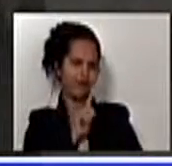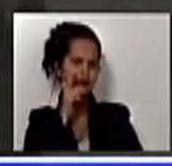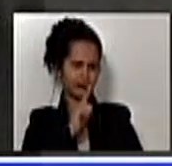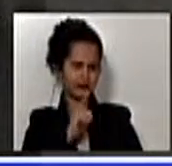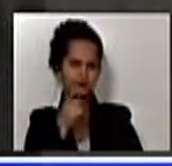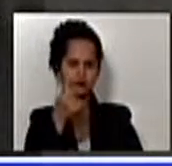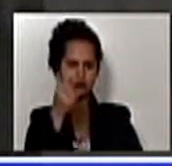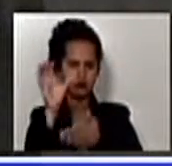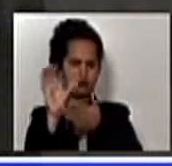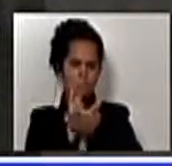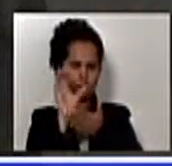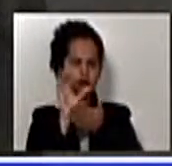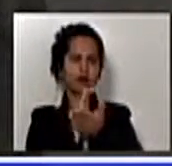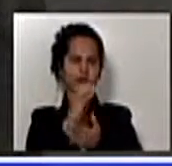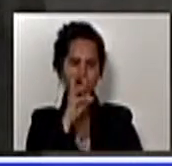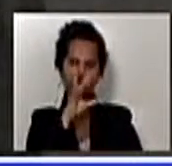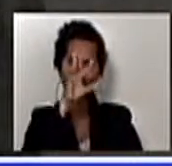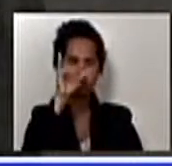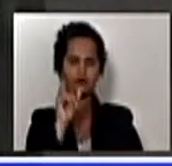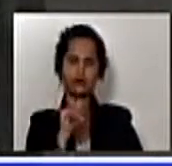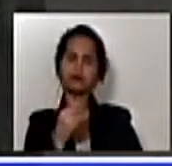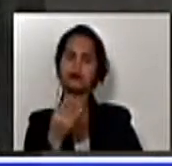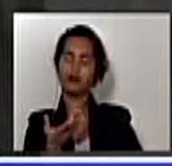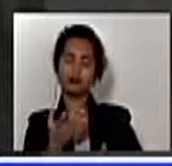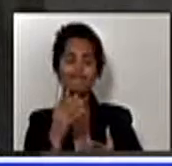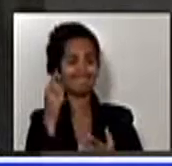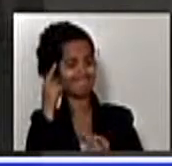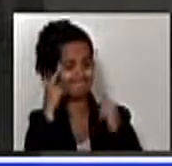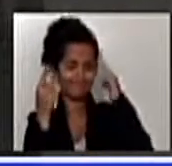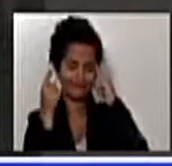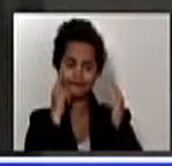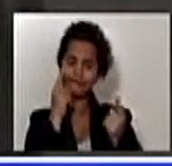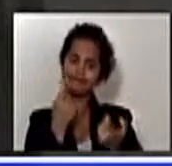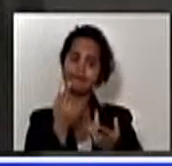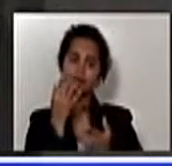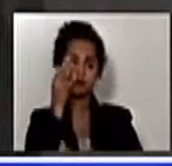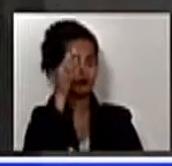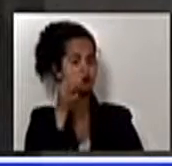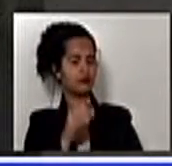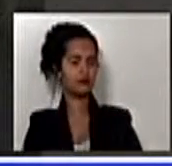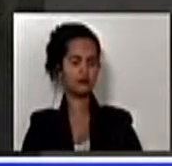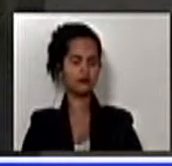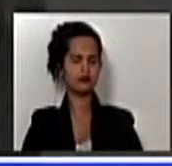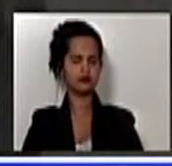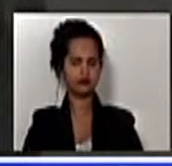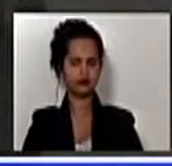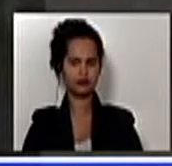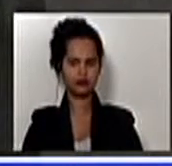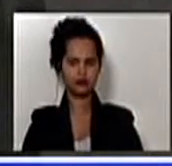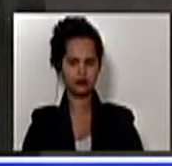recursos novos para o Estado. Só que são recursos ainda incertos, porque a gente, entre você